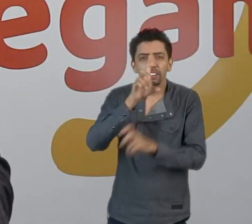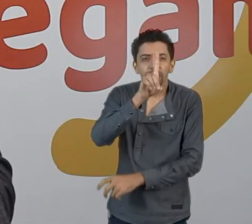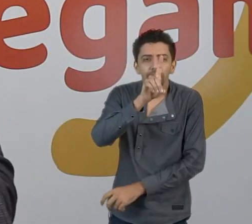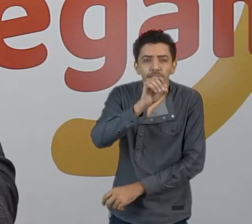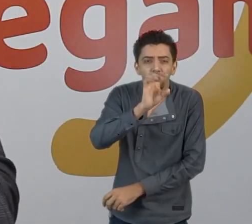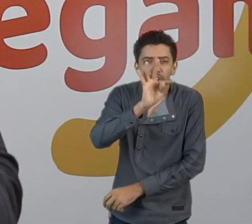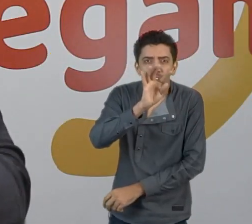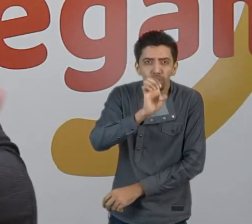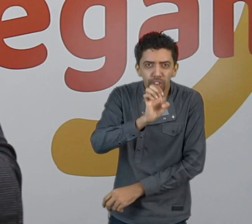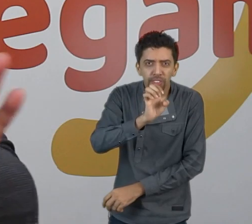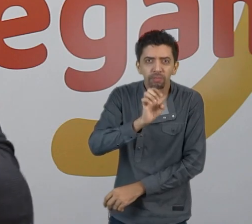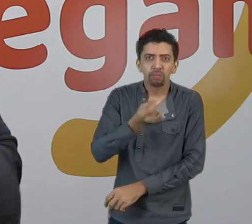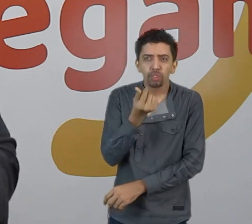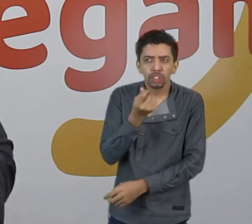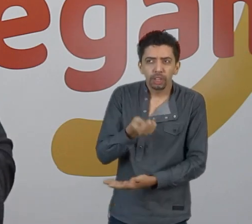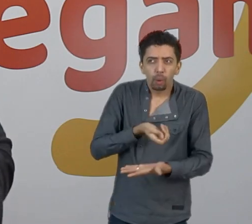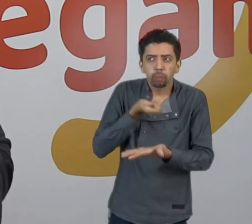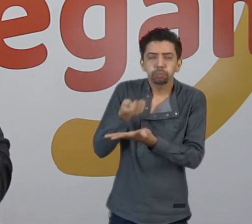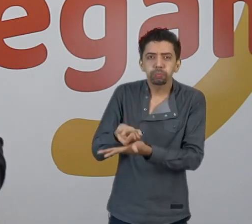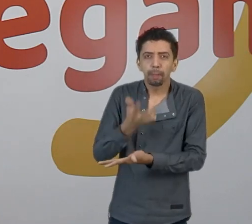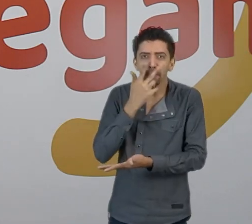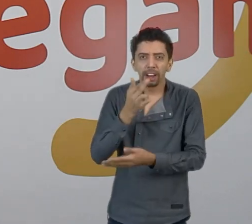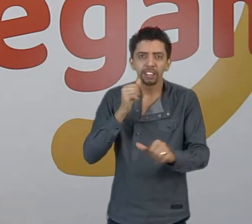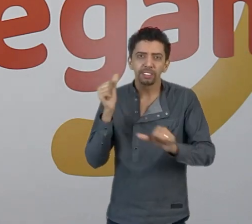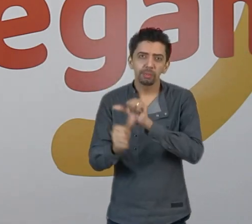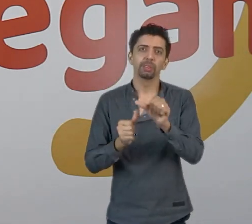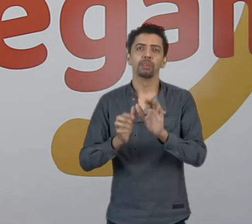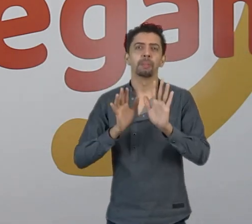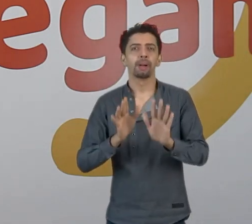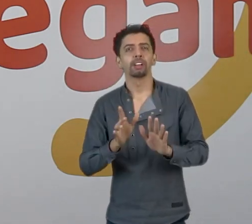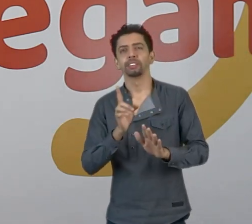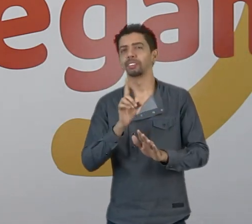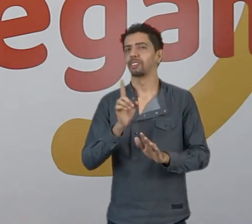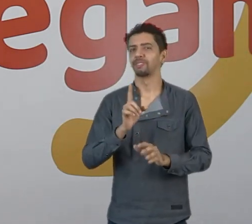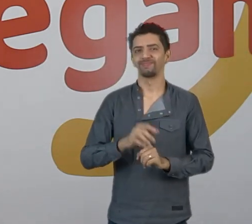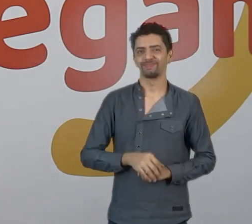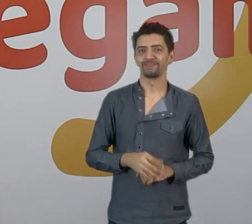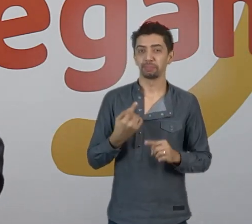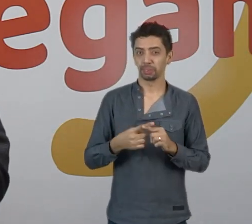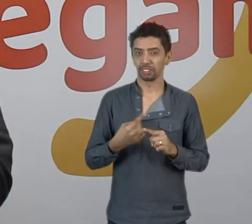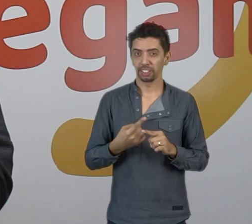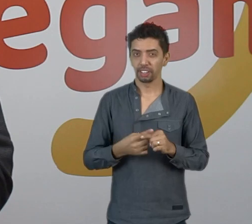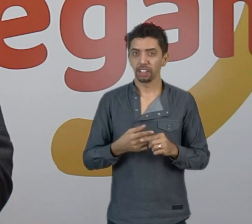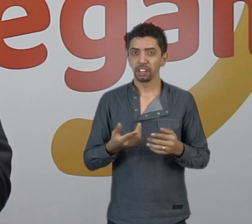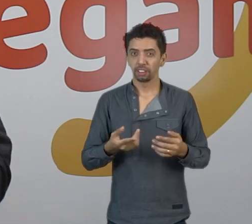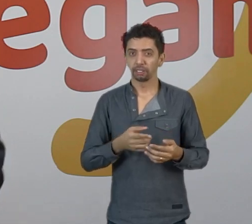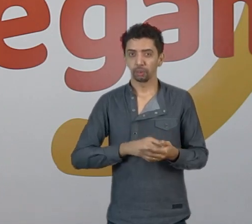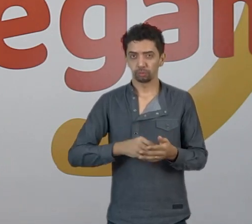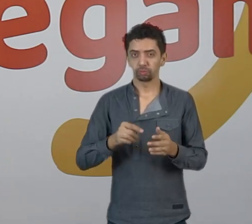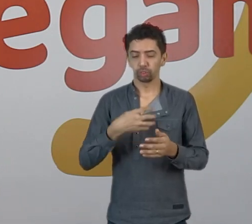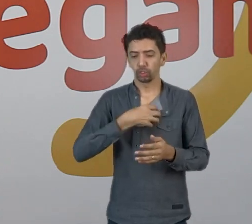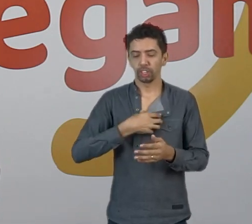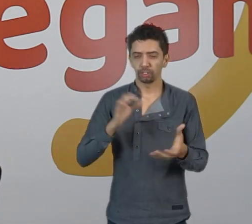parece que desapareceu mas não desapareceu porque nós temos alguns tipos de regimes de comunhão